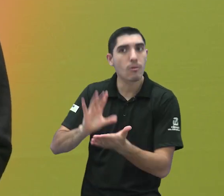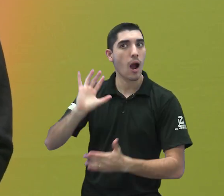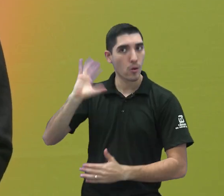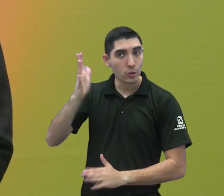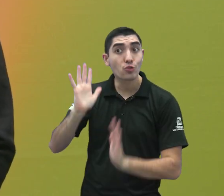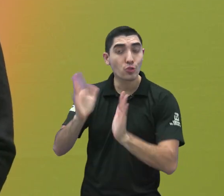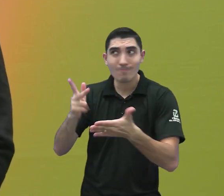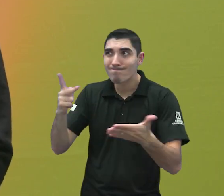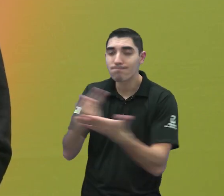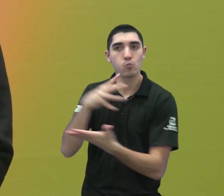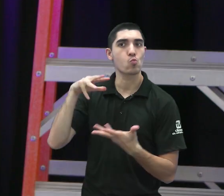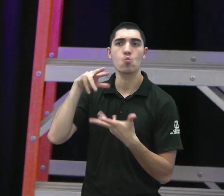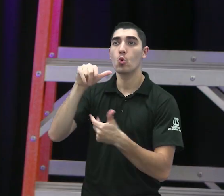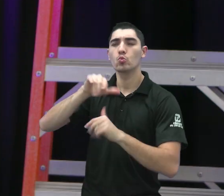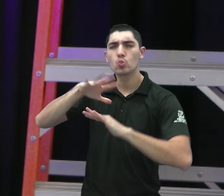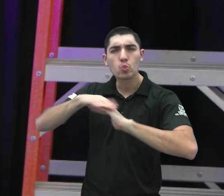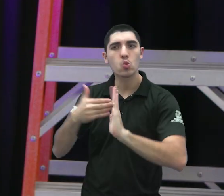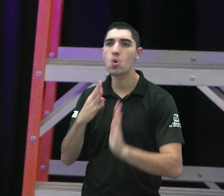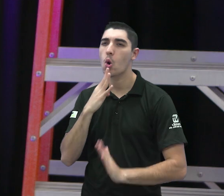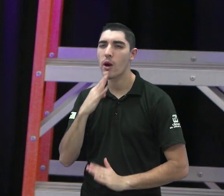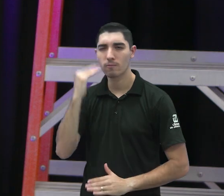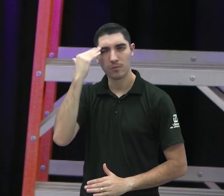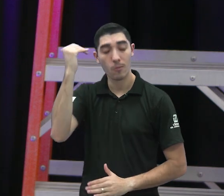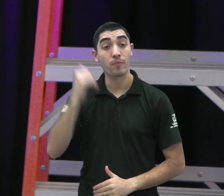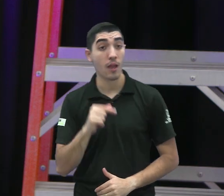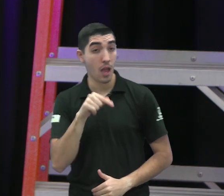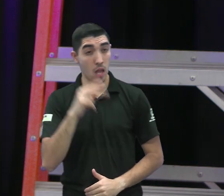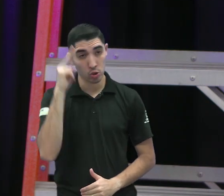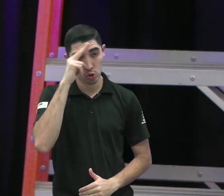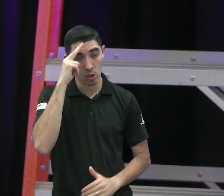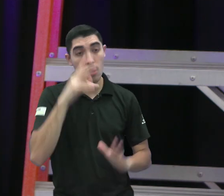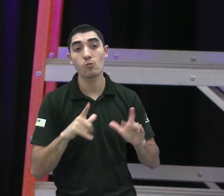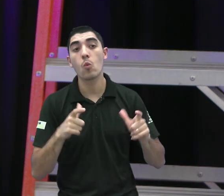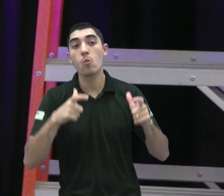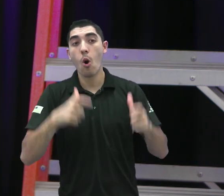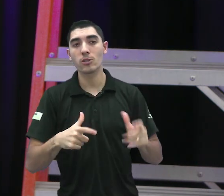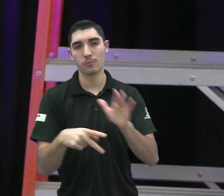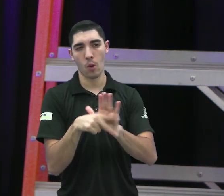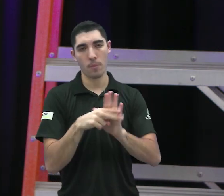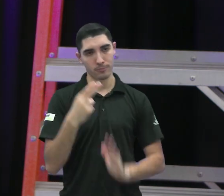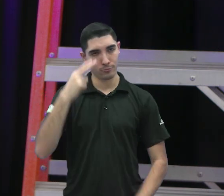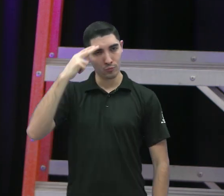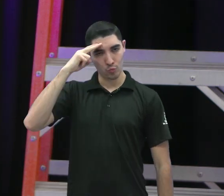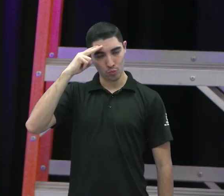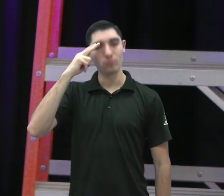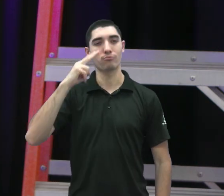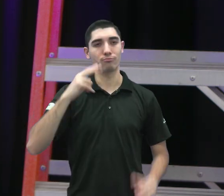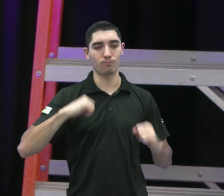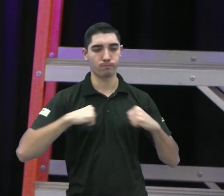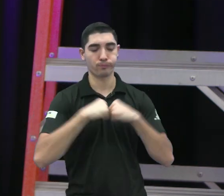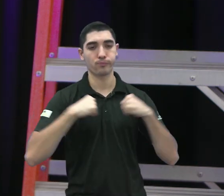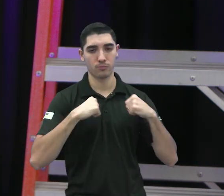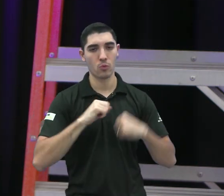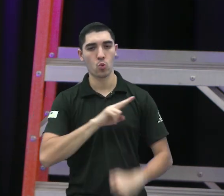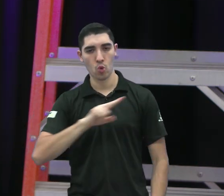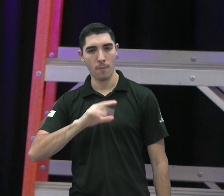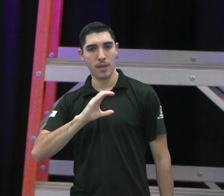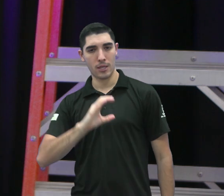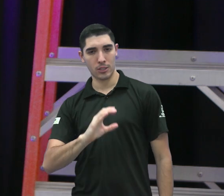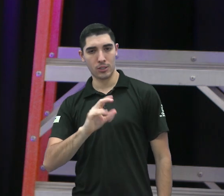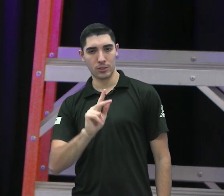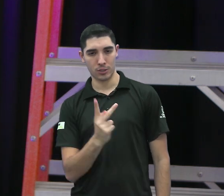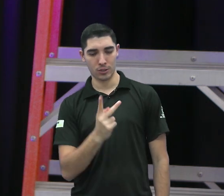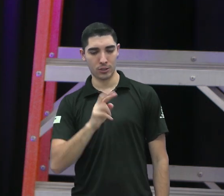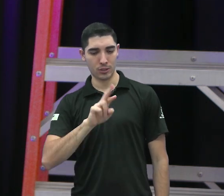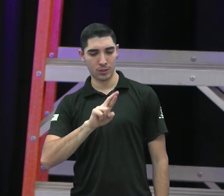e que marcou o mundo todo, minha gente. A minissérie Chernobyl reconstrói os acontecimentos do maior acidente nuclear